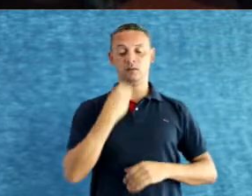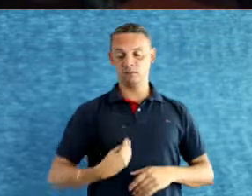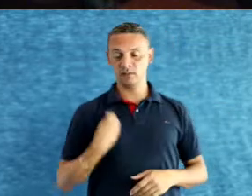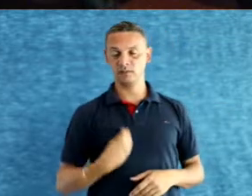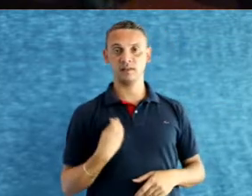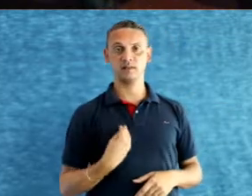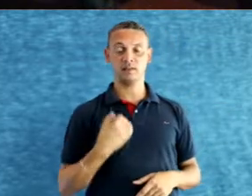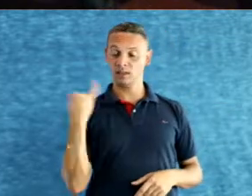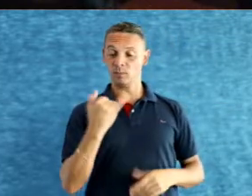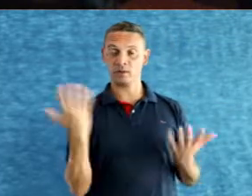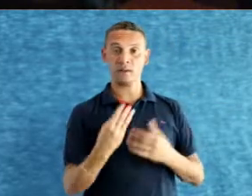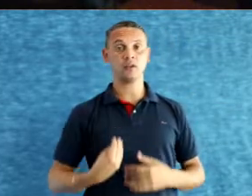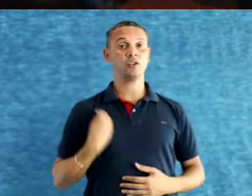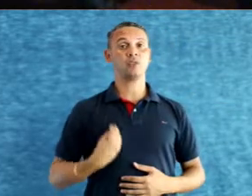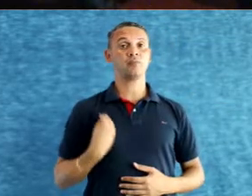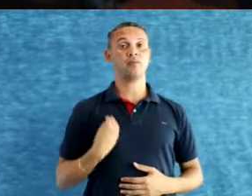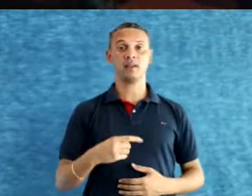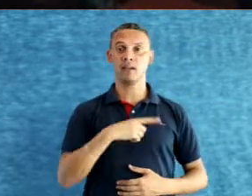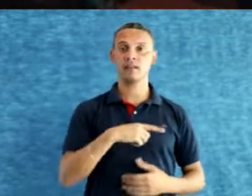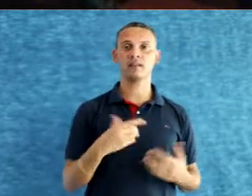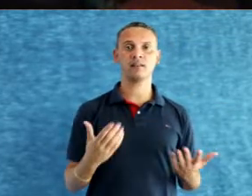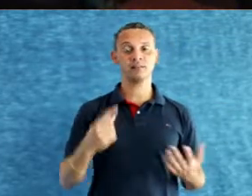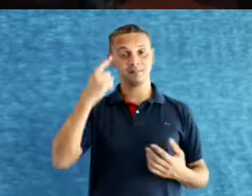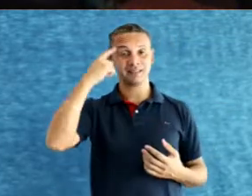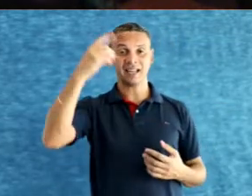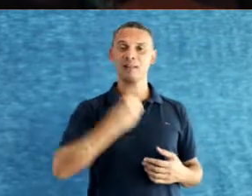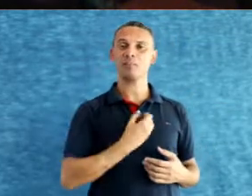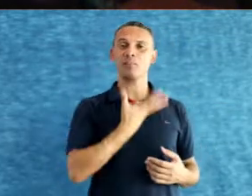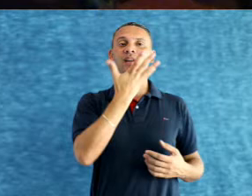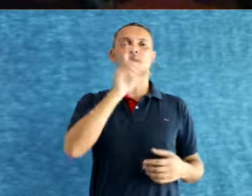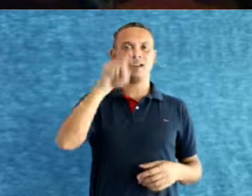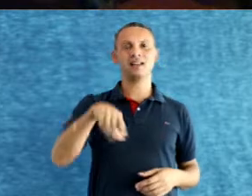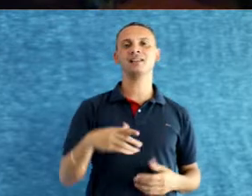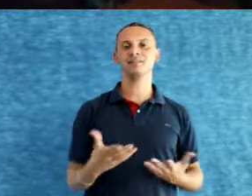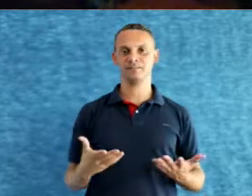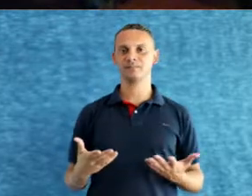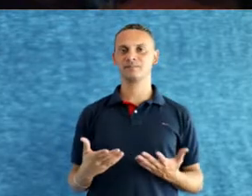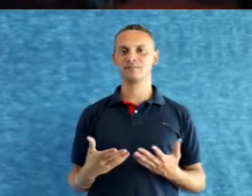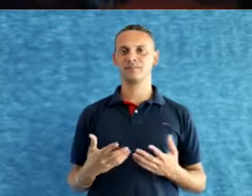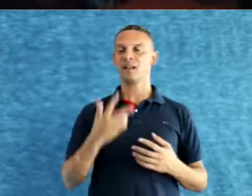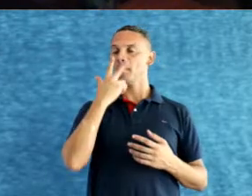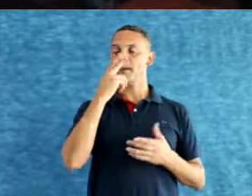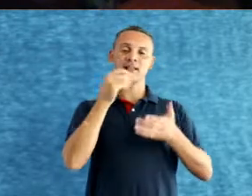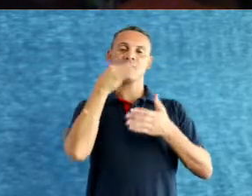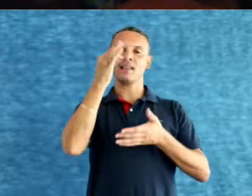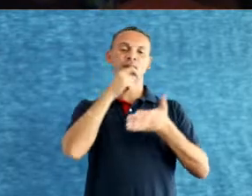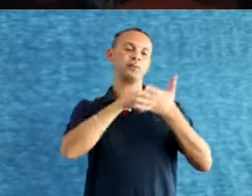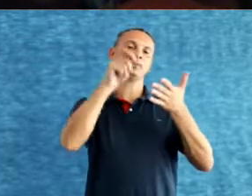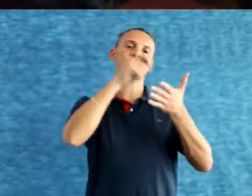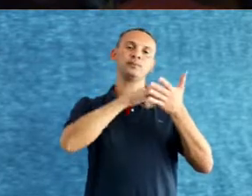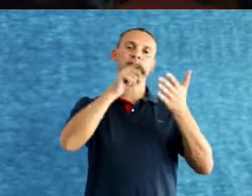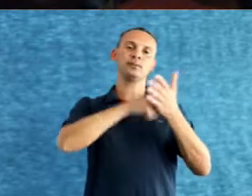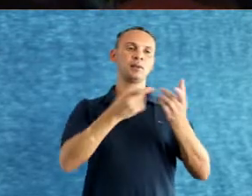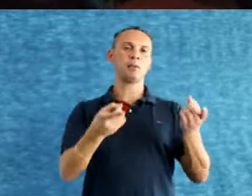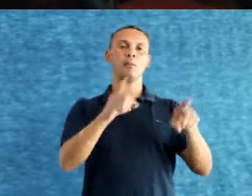Nízia, faz um avant-propos, uma advertência, um prefácio, um texto no